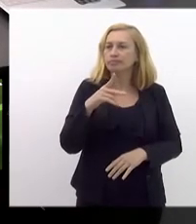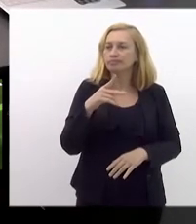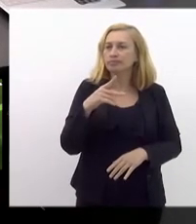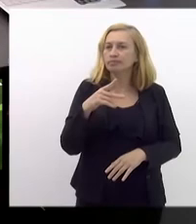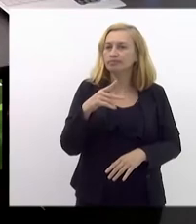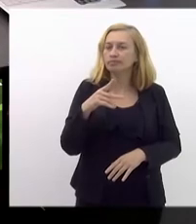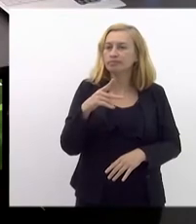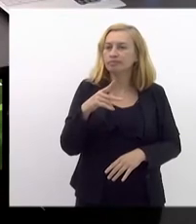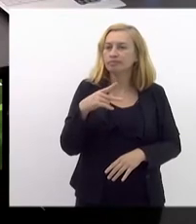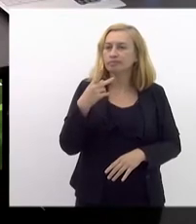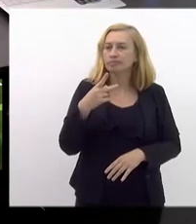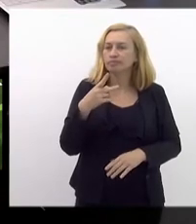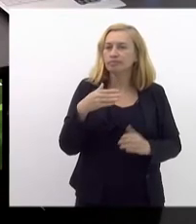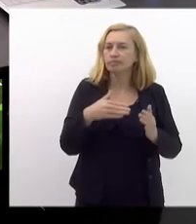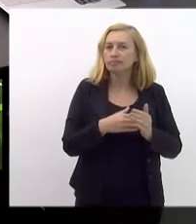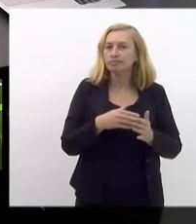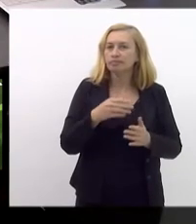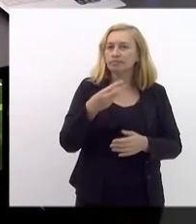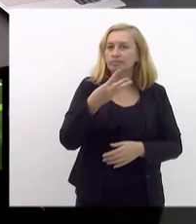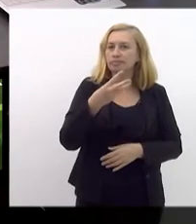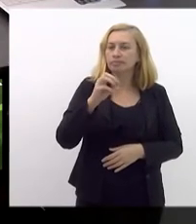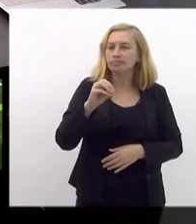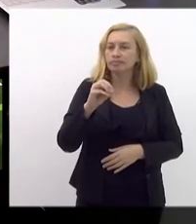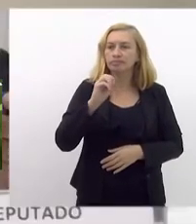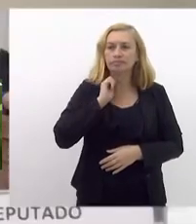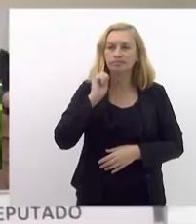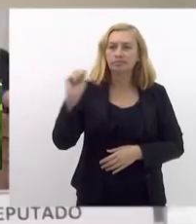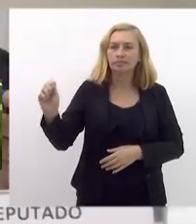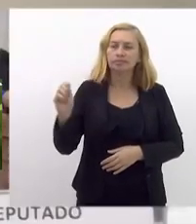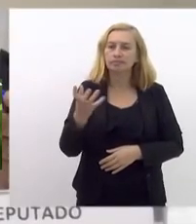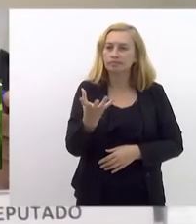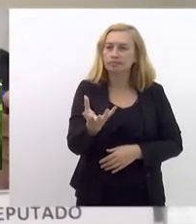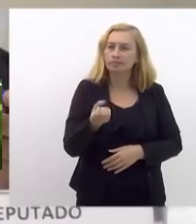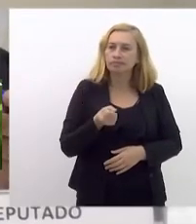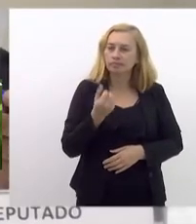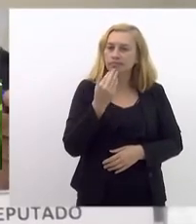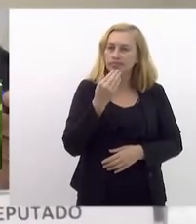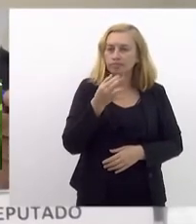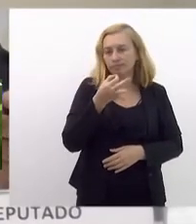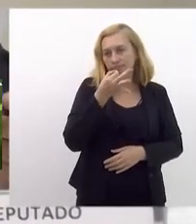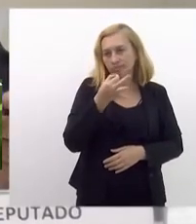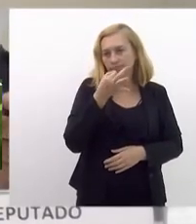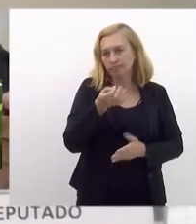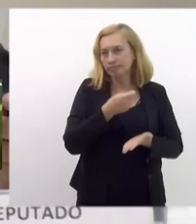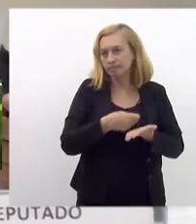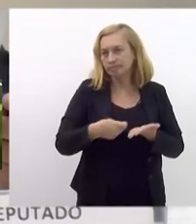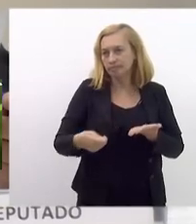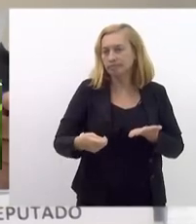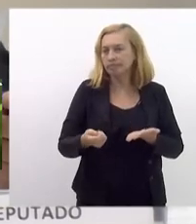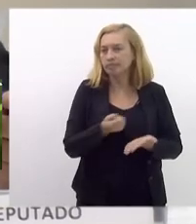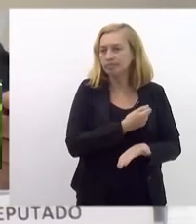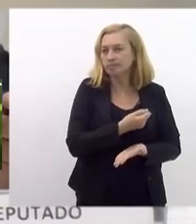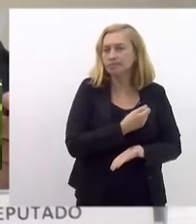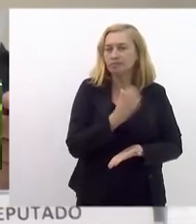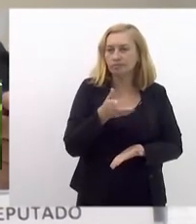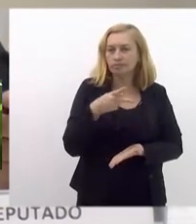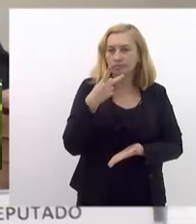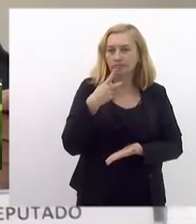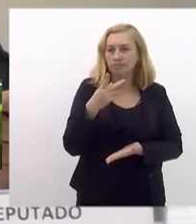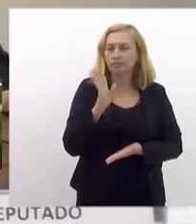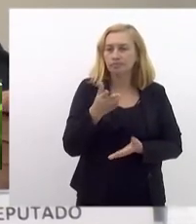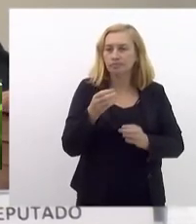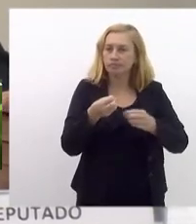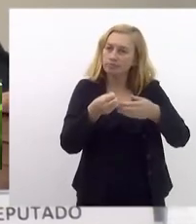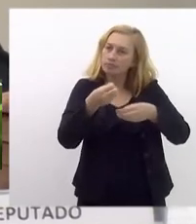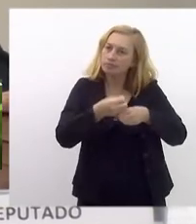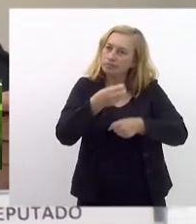de abril, 30 de abril, o prazo para receber sugestões por escrito naquele número que eu divulguei. Já está aqui no chat,